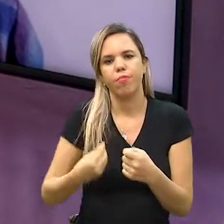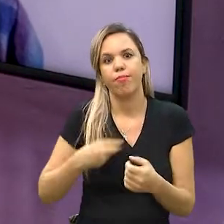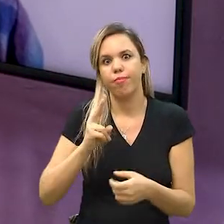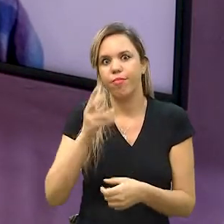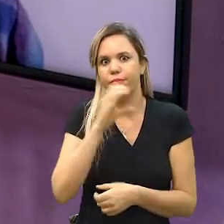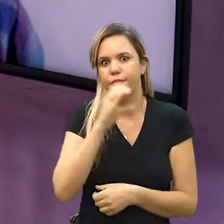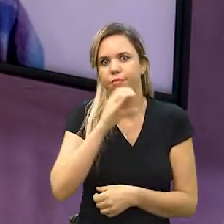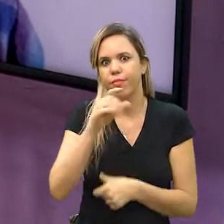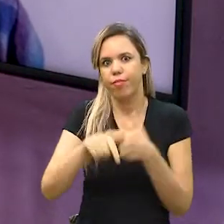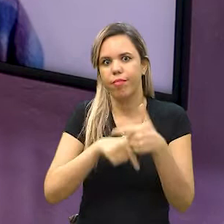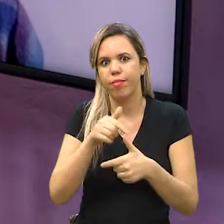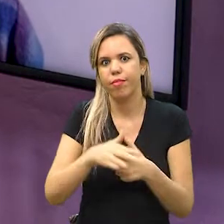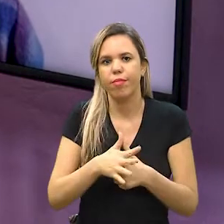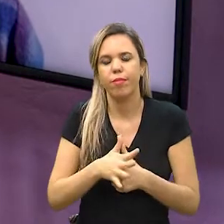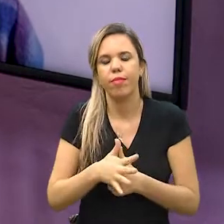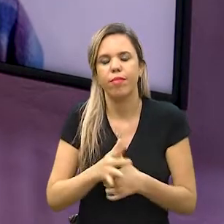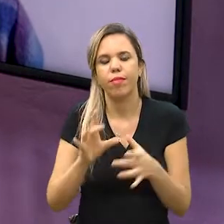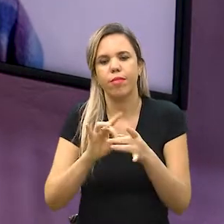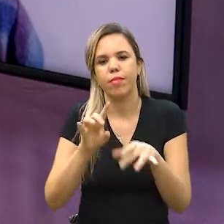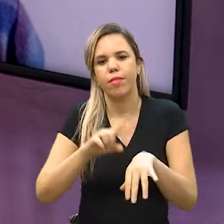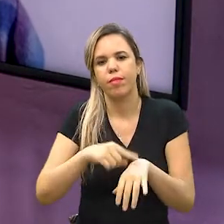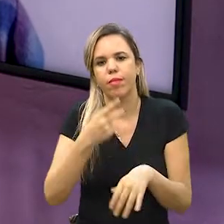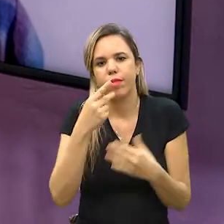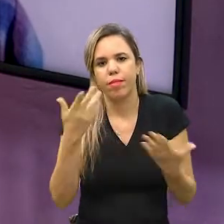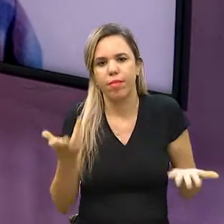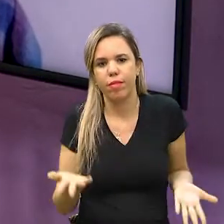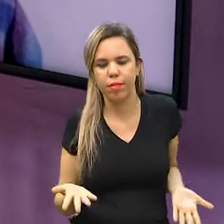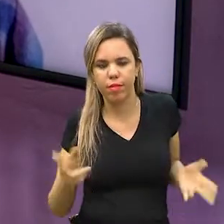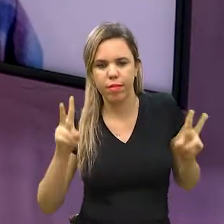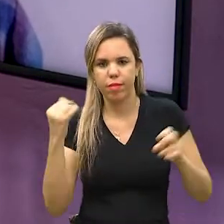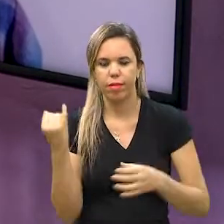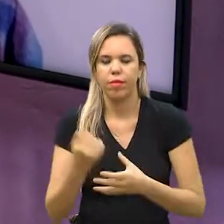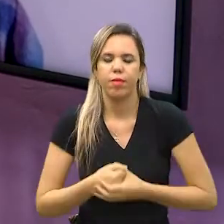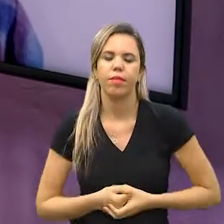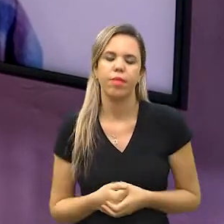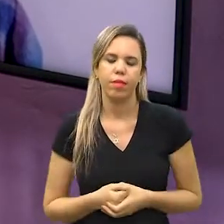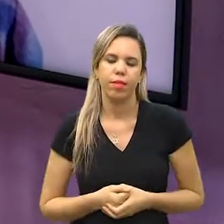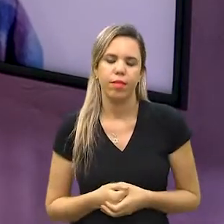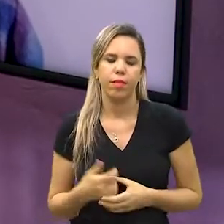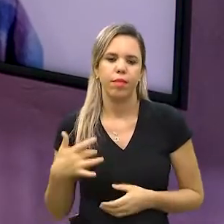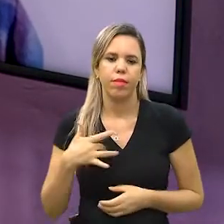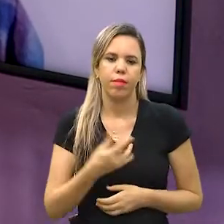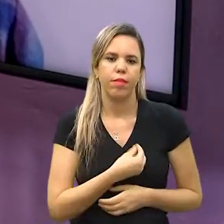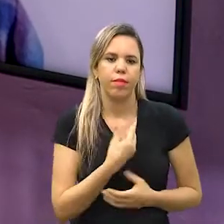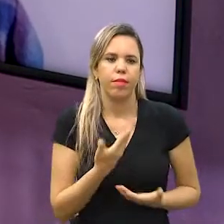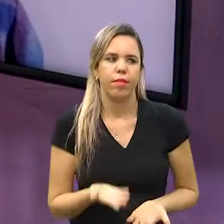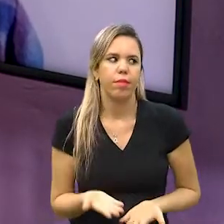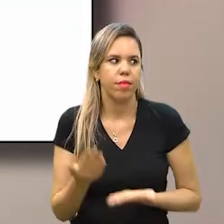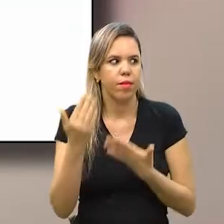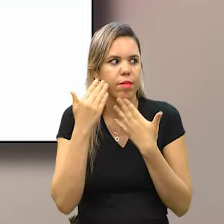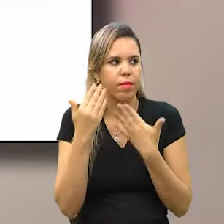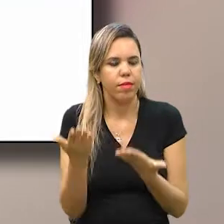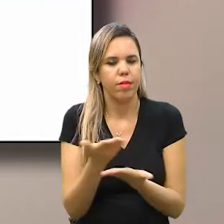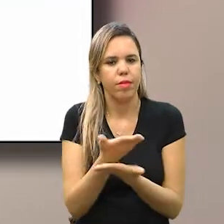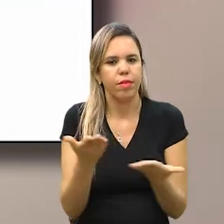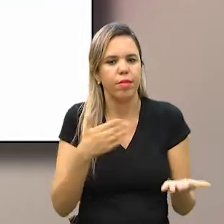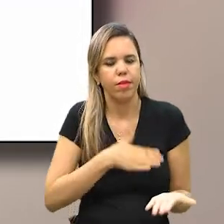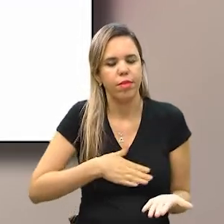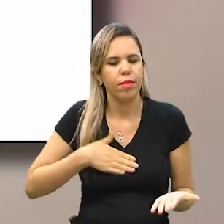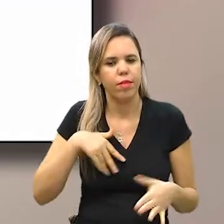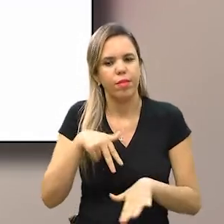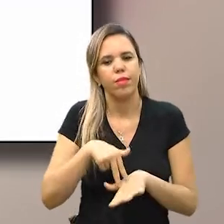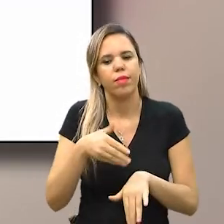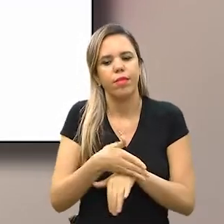médicos vivem na correria, mas aí se disponibilizou para falar um pouquinho sobre esse tema tão importante aqui com a gente do Saúde e Vida. Olá, Viviane,